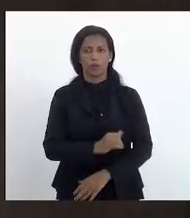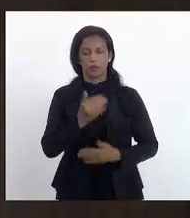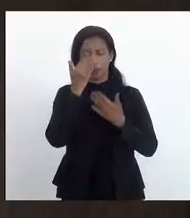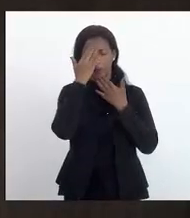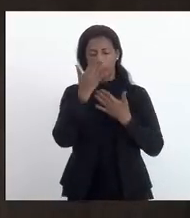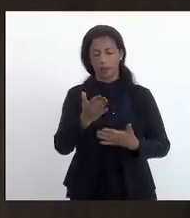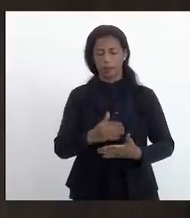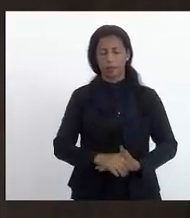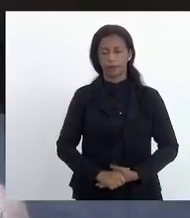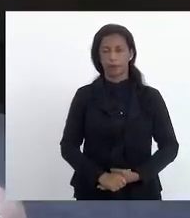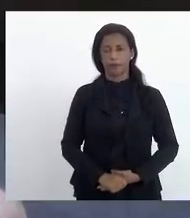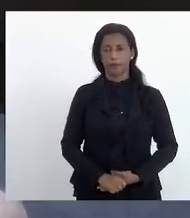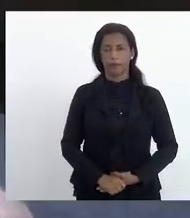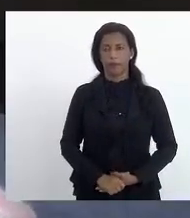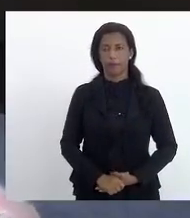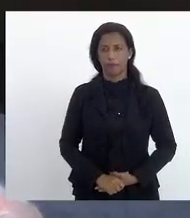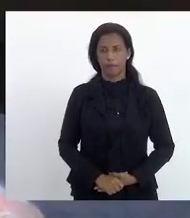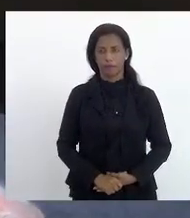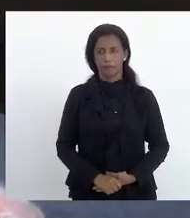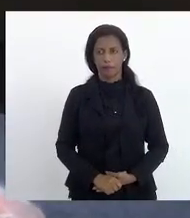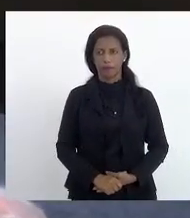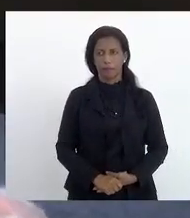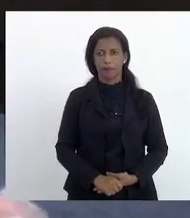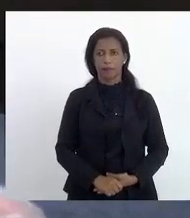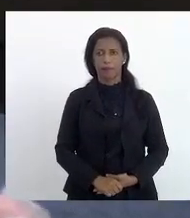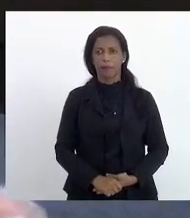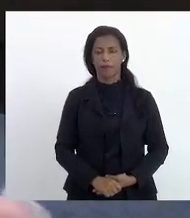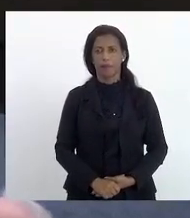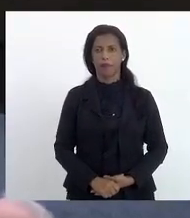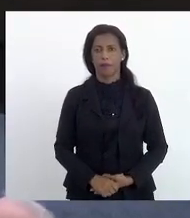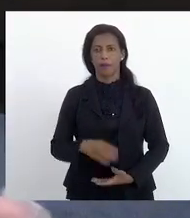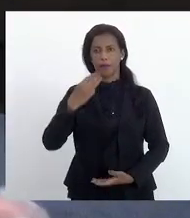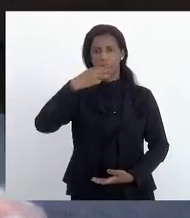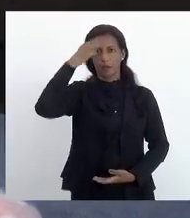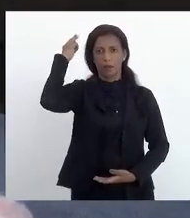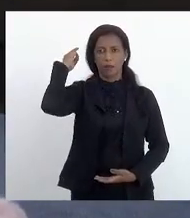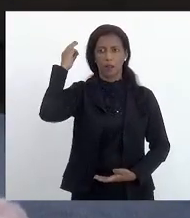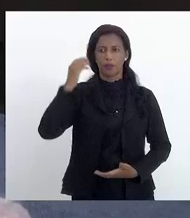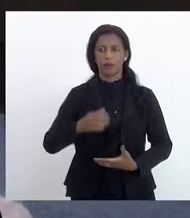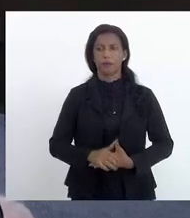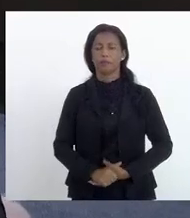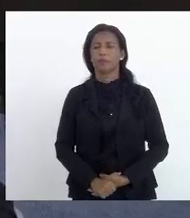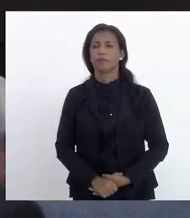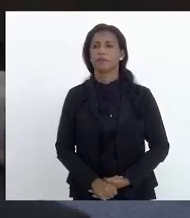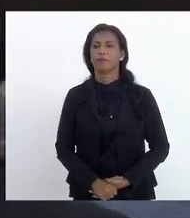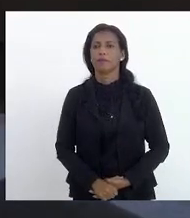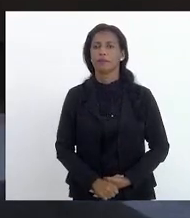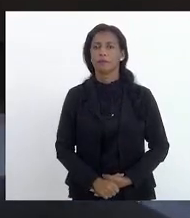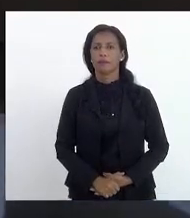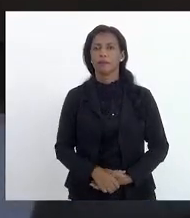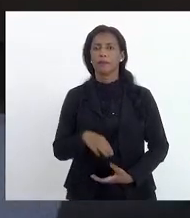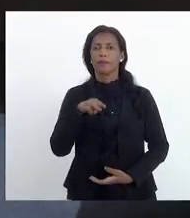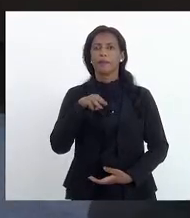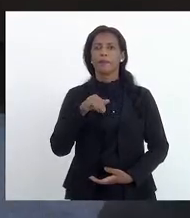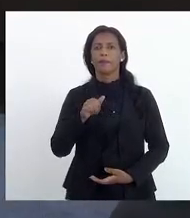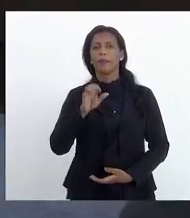Obrigada, presidente. Eu, deputado Márcio Pacheco. Presidente. Deputado Carlos Mink.